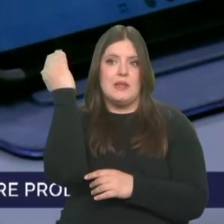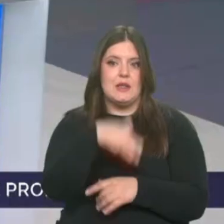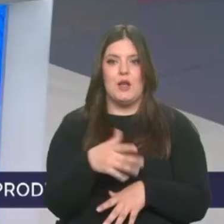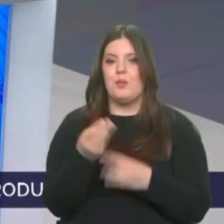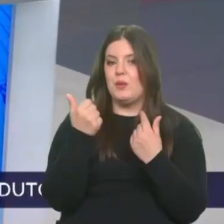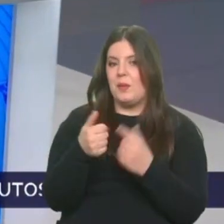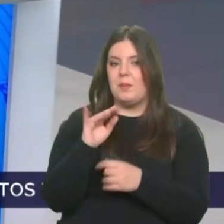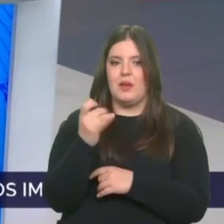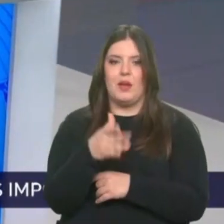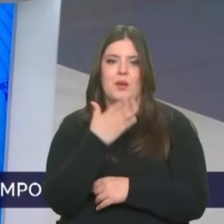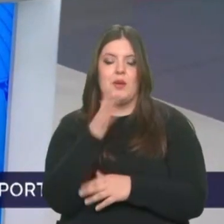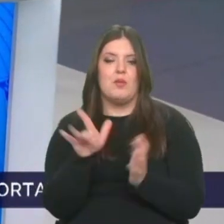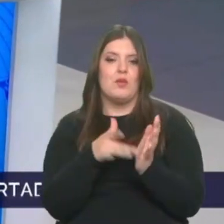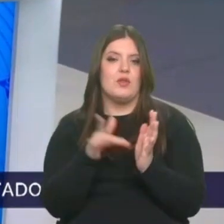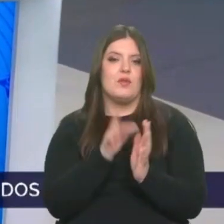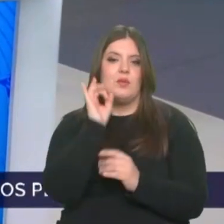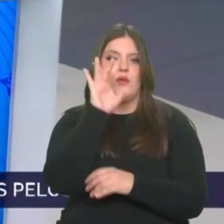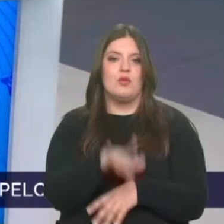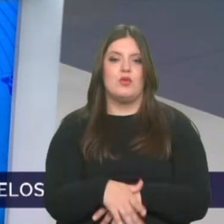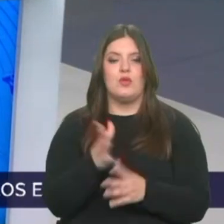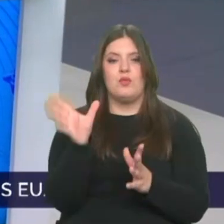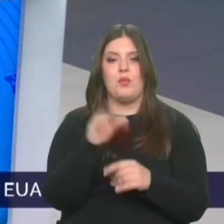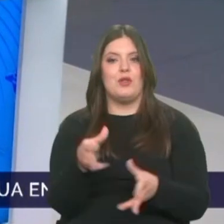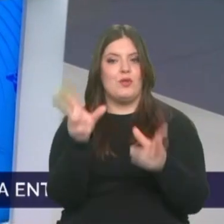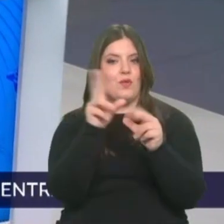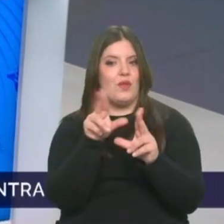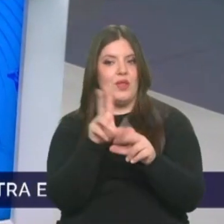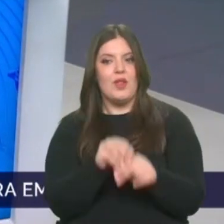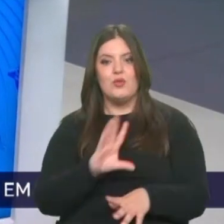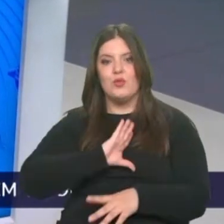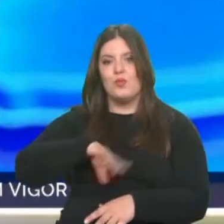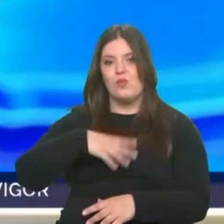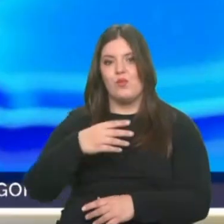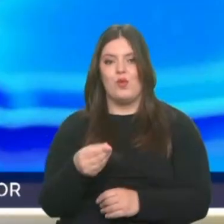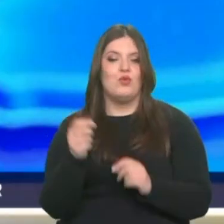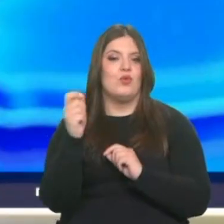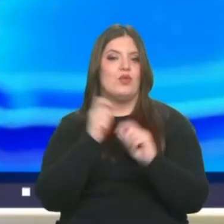bem, Miguel. Obrigado aí pelos livros, pelas sugestões Obrigado. e por mais novidades do mundo da